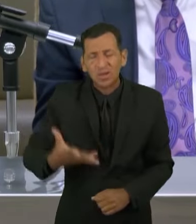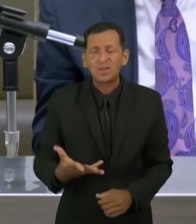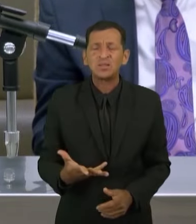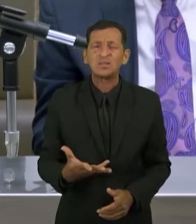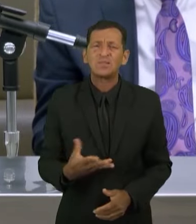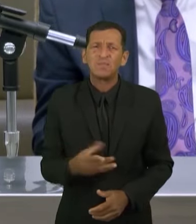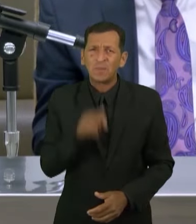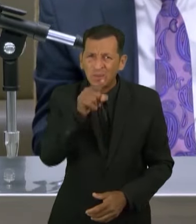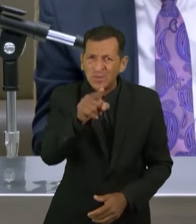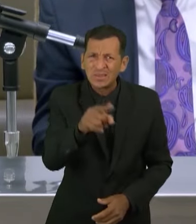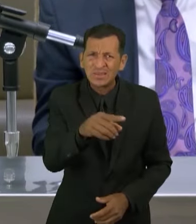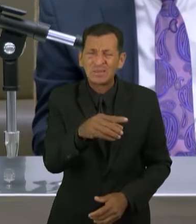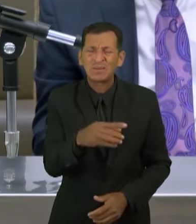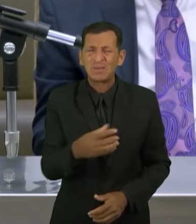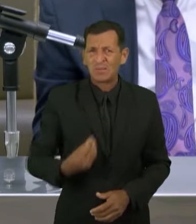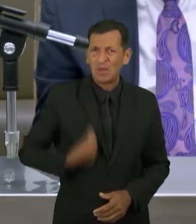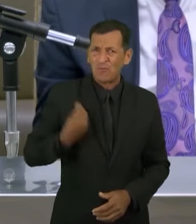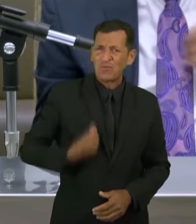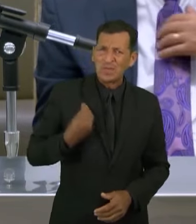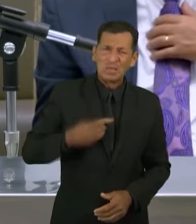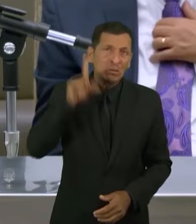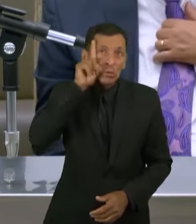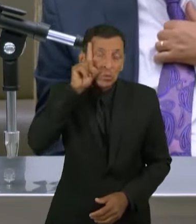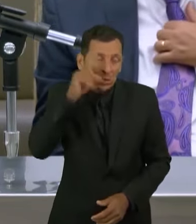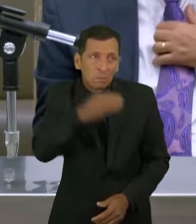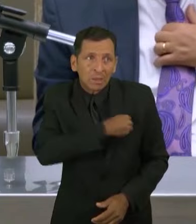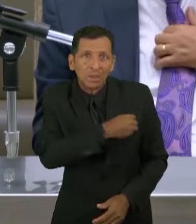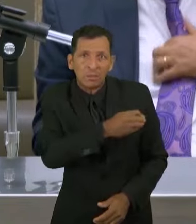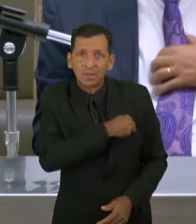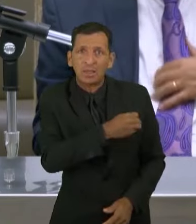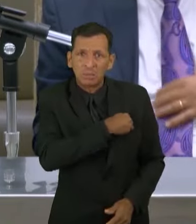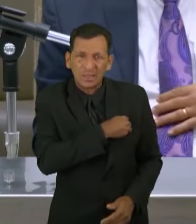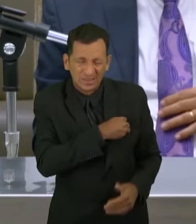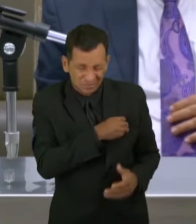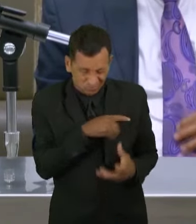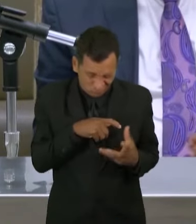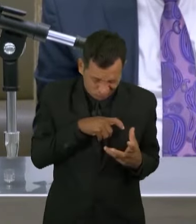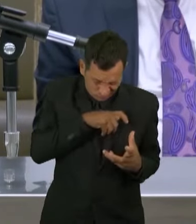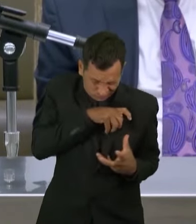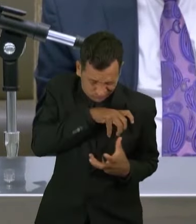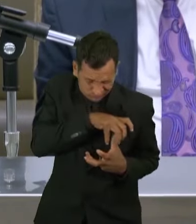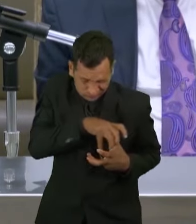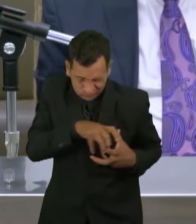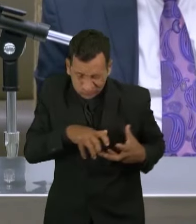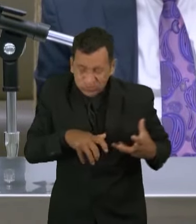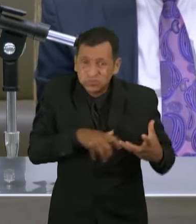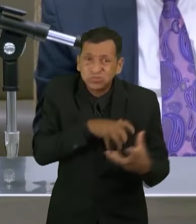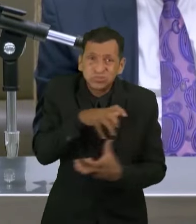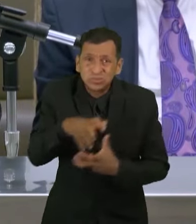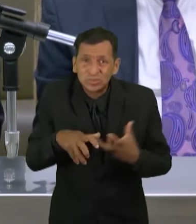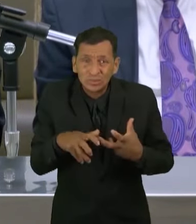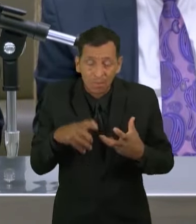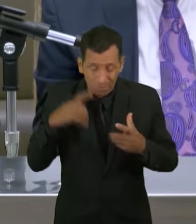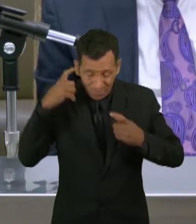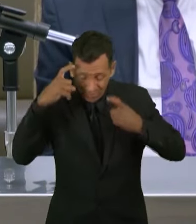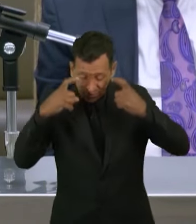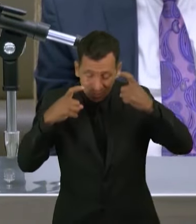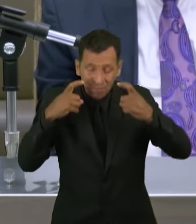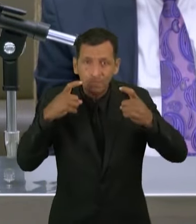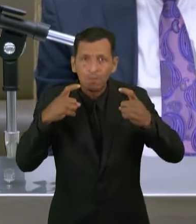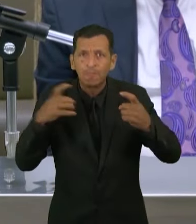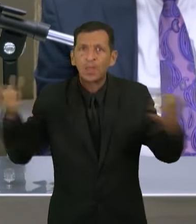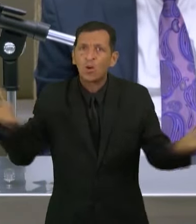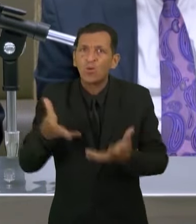pecado provocou feridas na sua alma que só Ele pode curar. Aí o convite dEle para você nessa noite